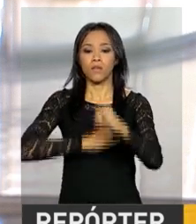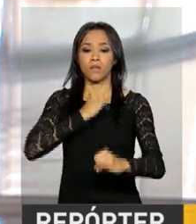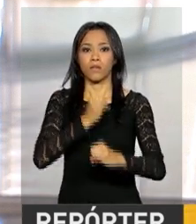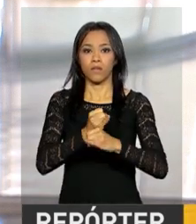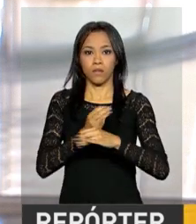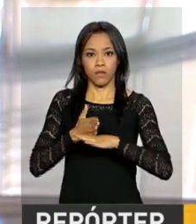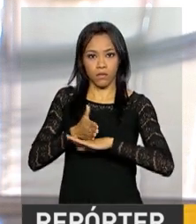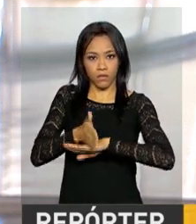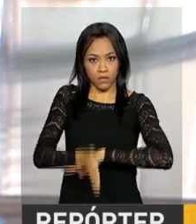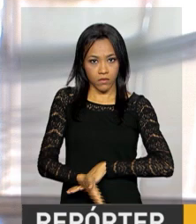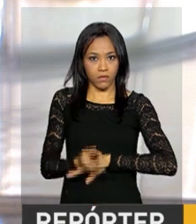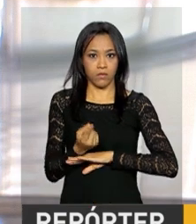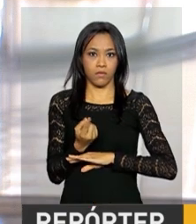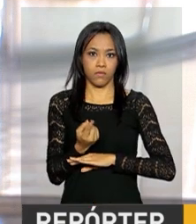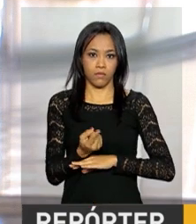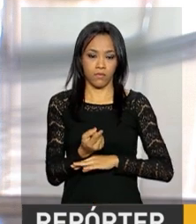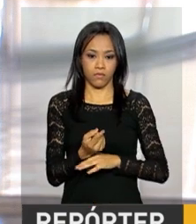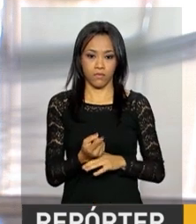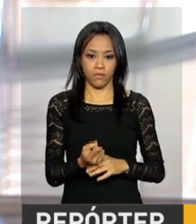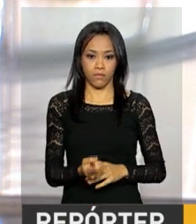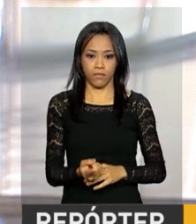internet